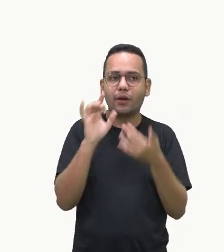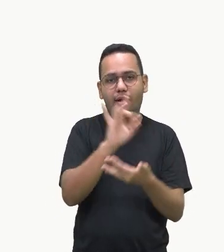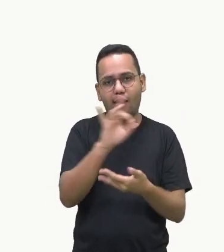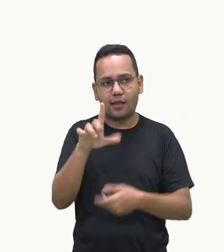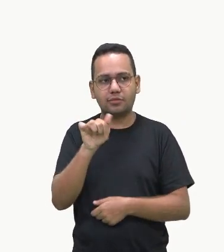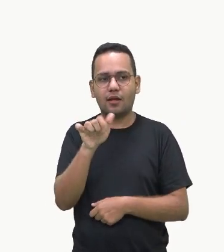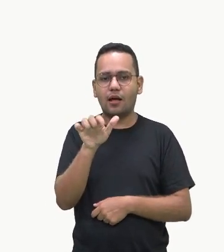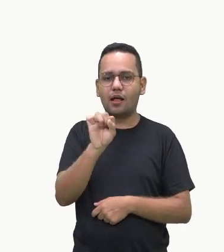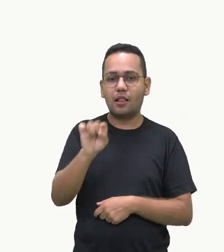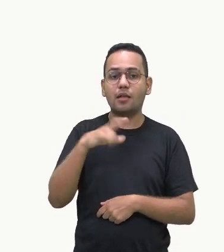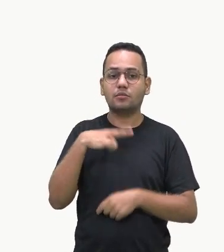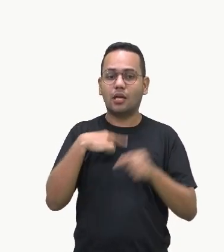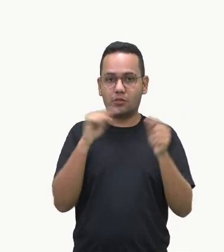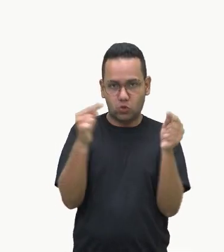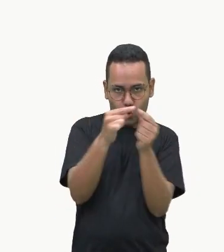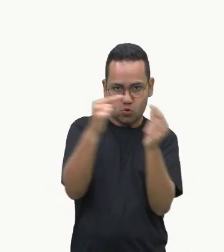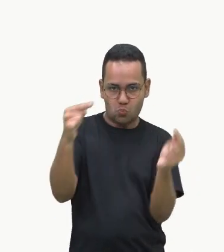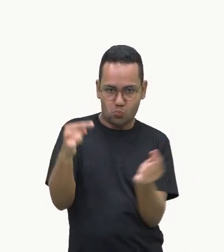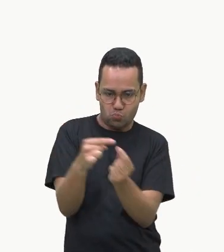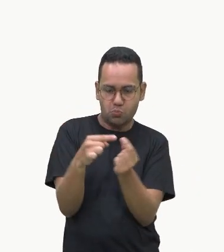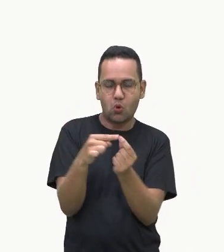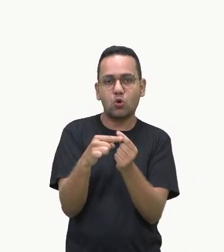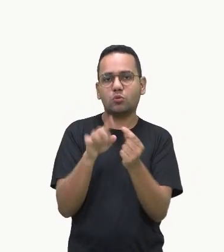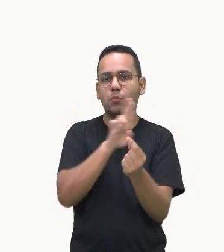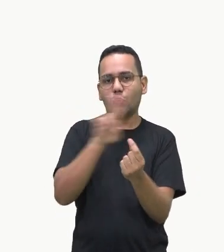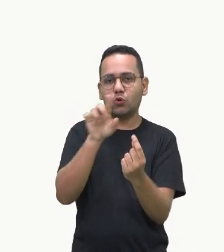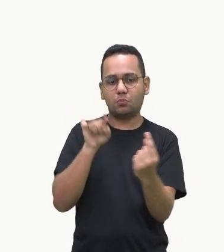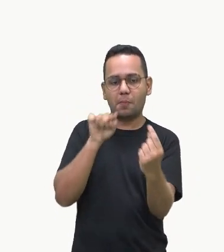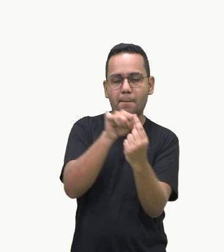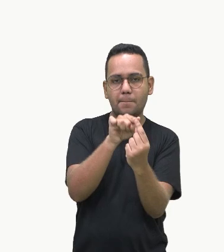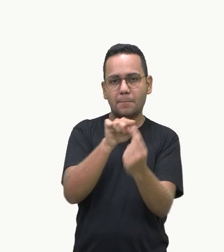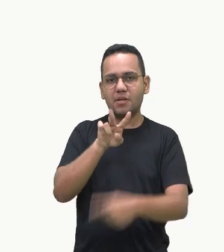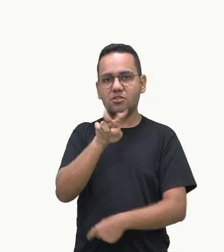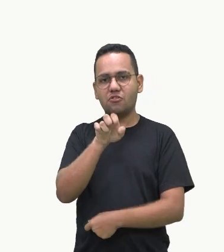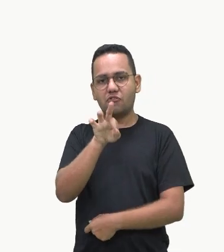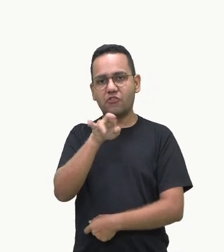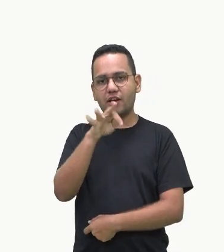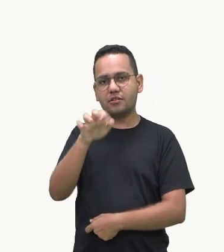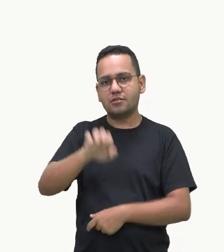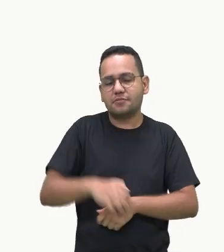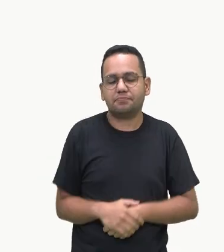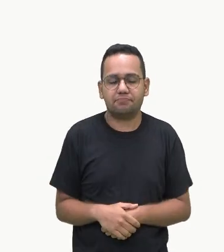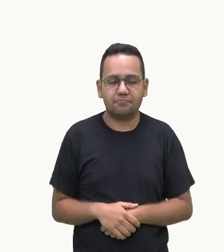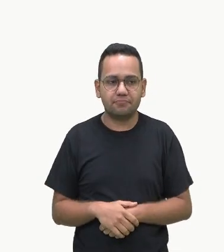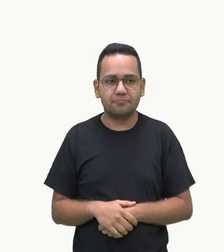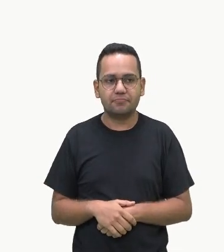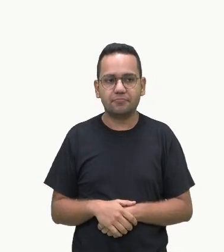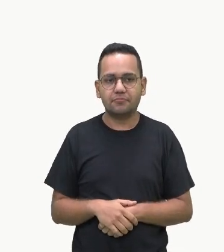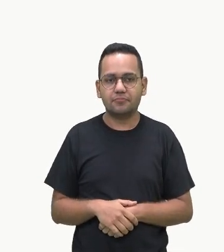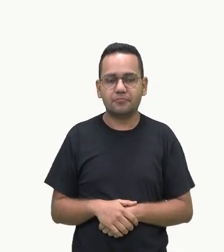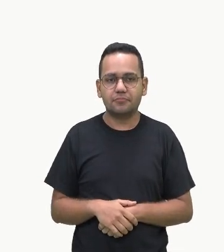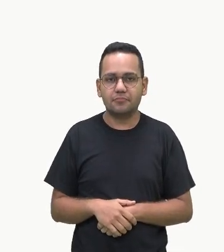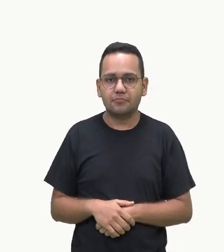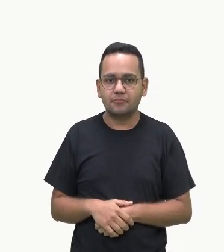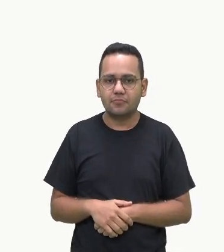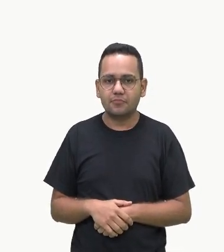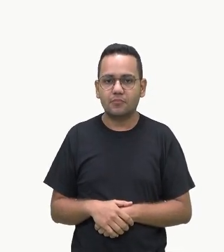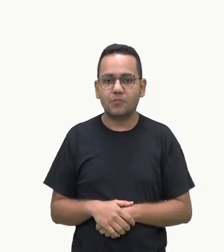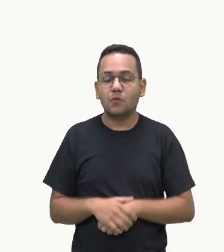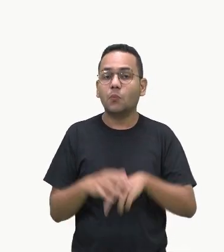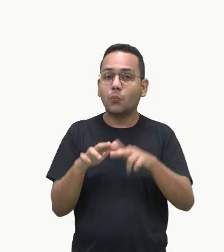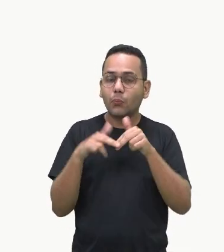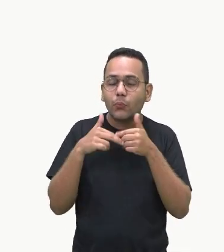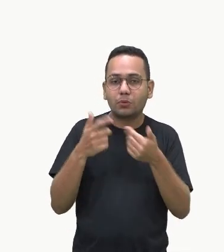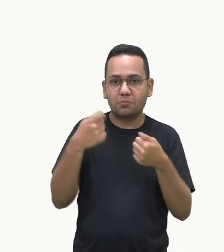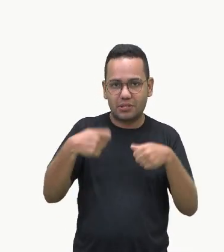encontra-se em dois pontos, chamados de vértices. Mas aqui, nessa definição, existe algo que eu quero destacar